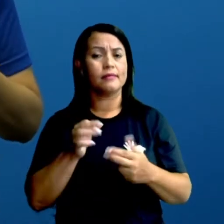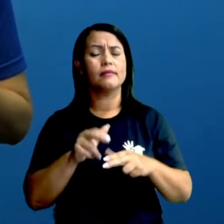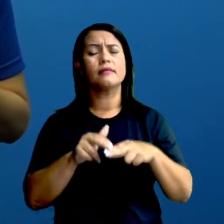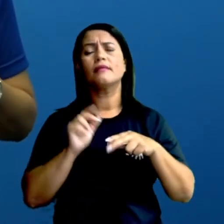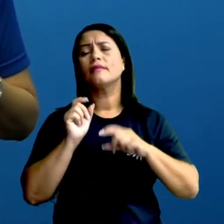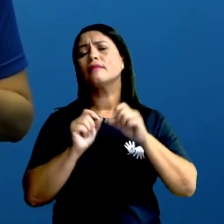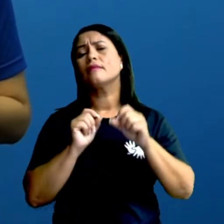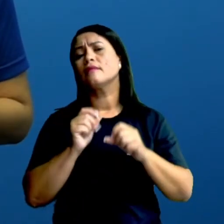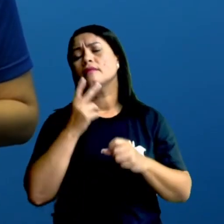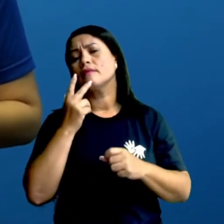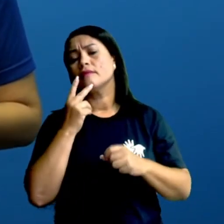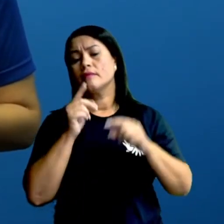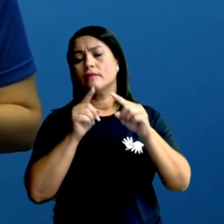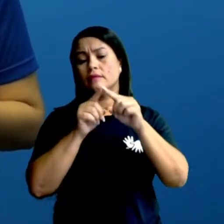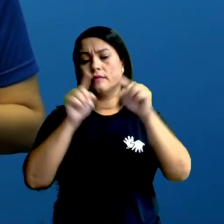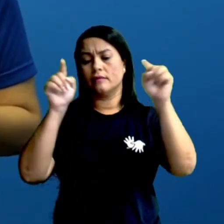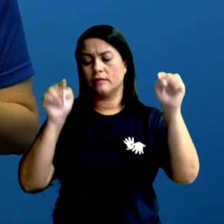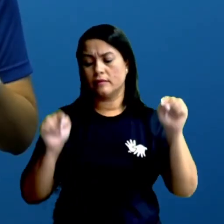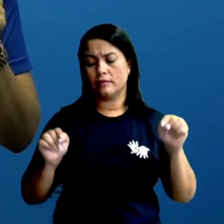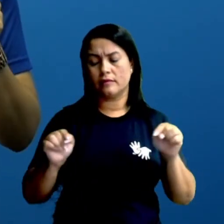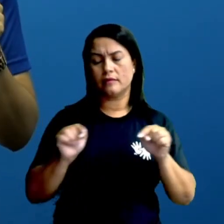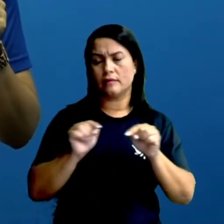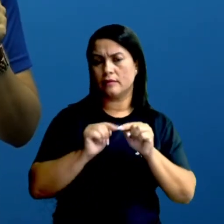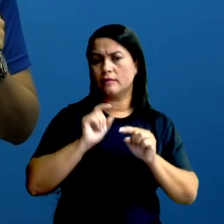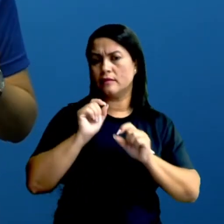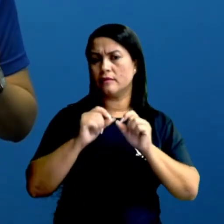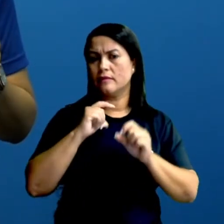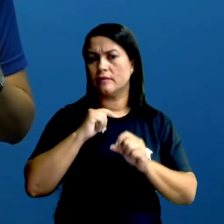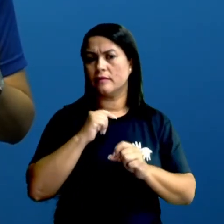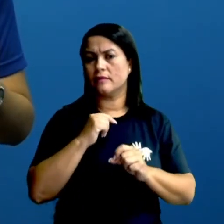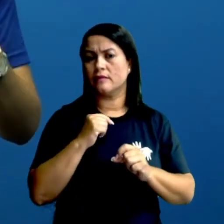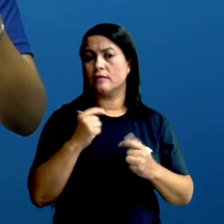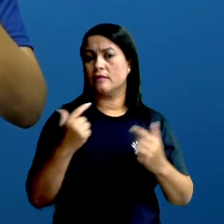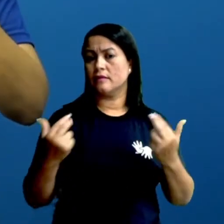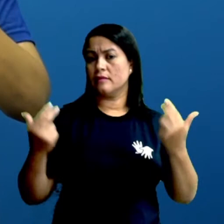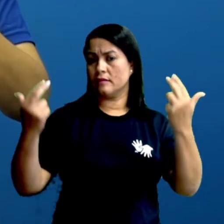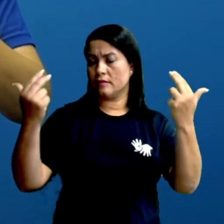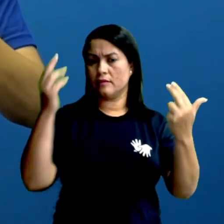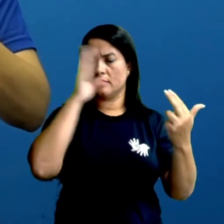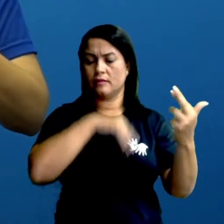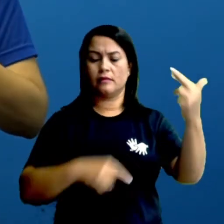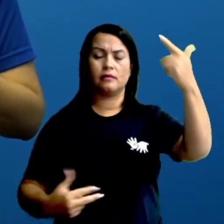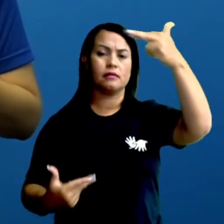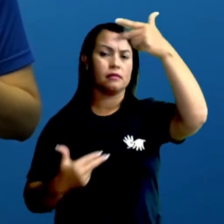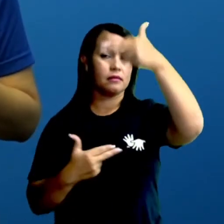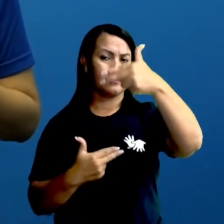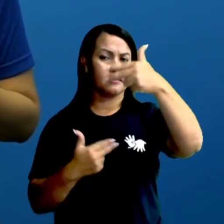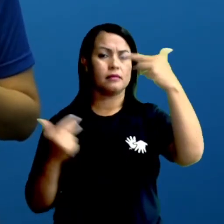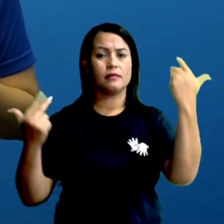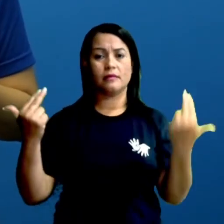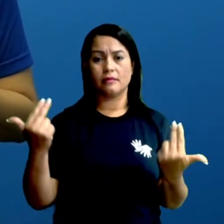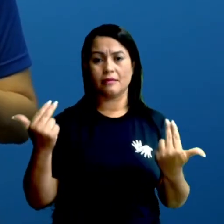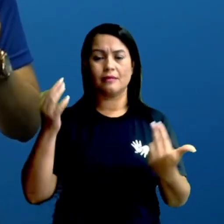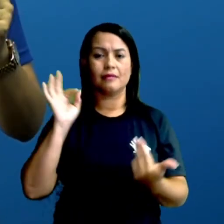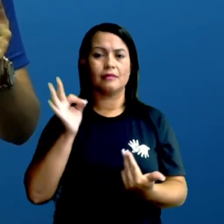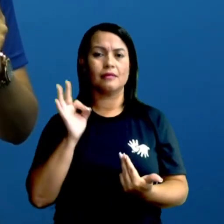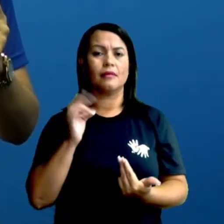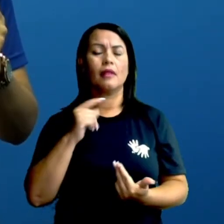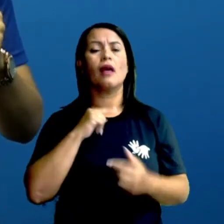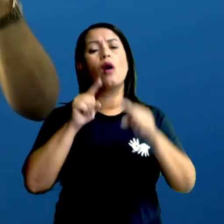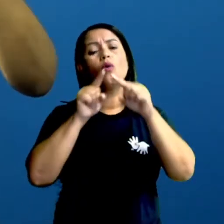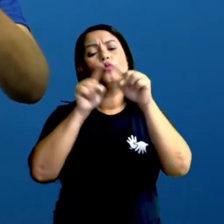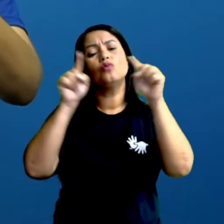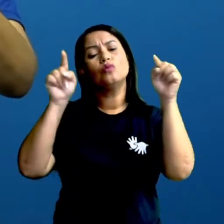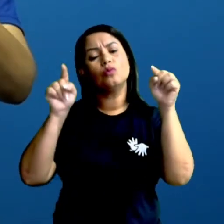quando a gente fala de retângulo, nós falamos o seguinte, tem 2 lados iguais e os outros 2 também igual. Ou seja, 2